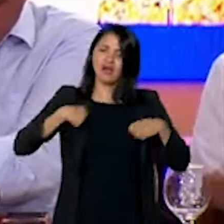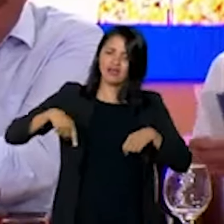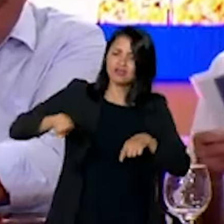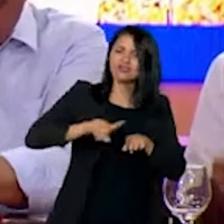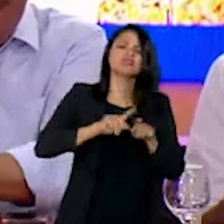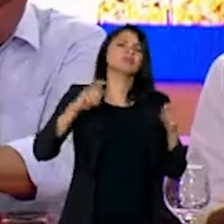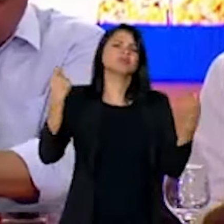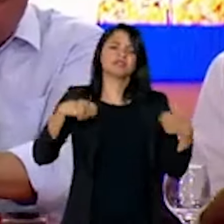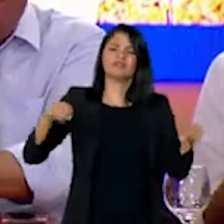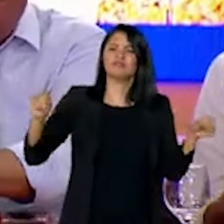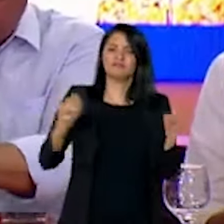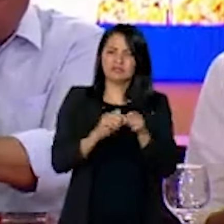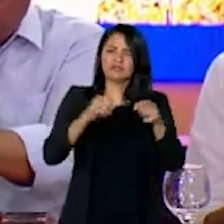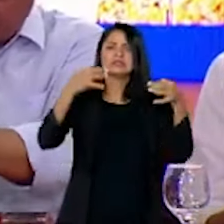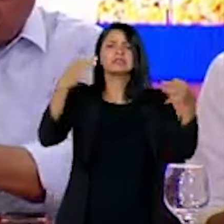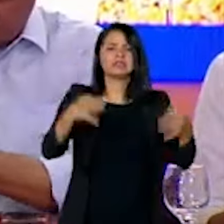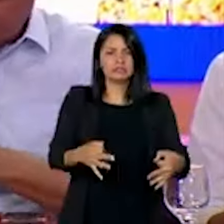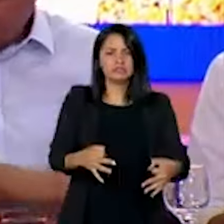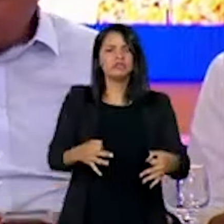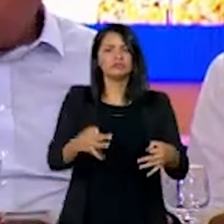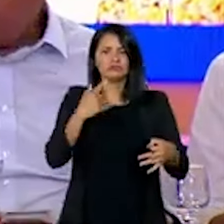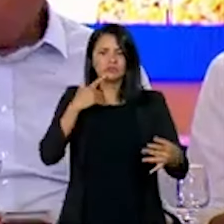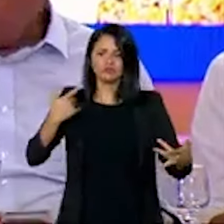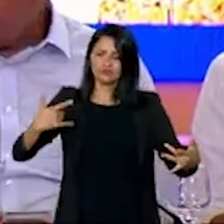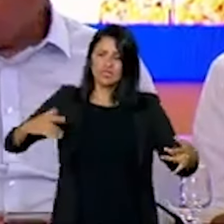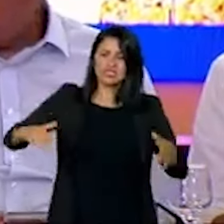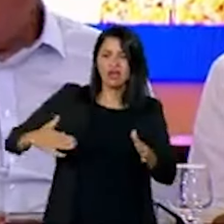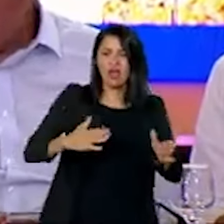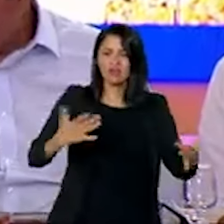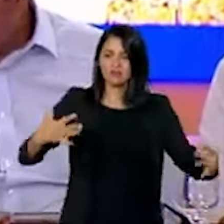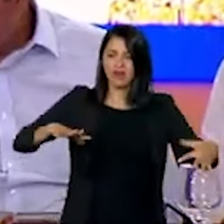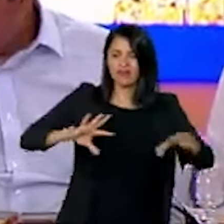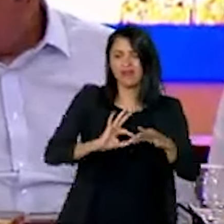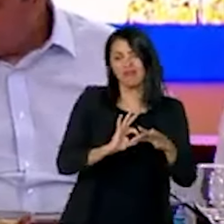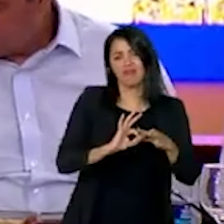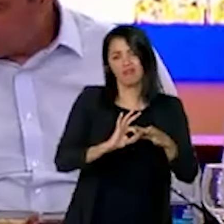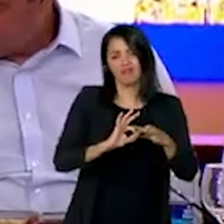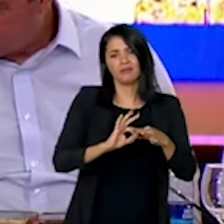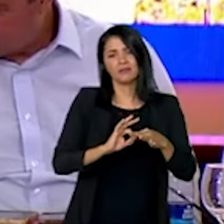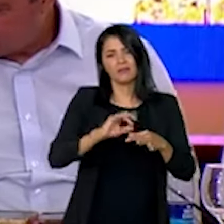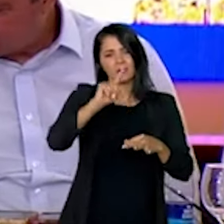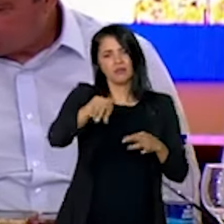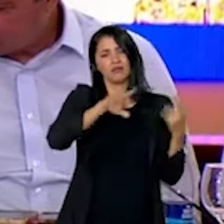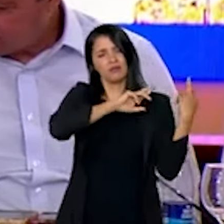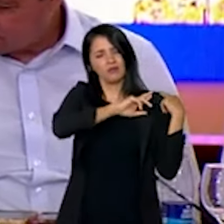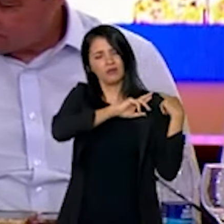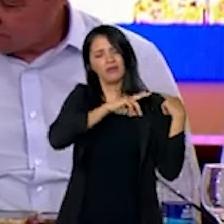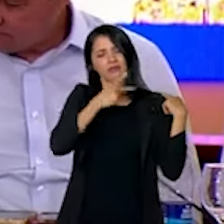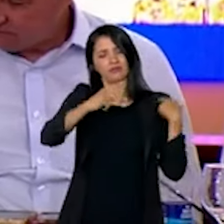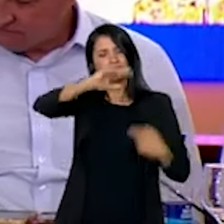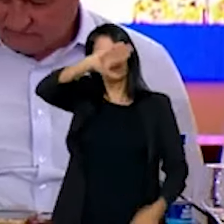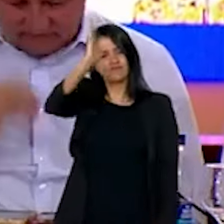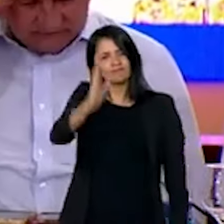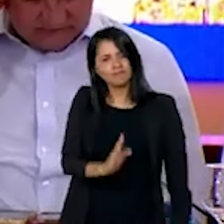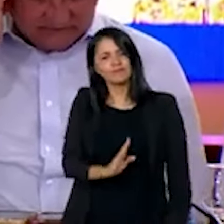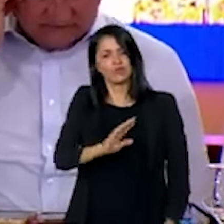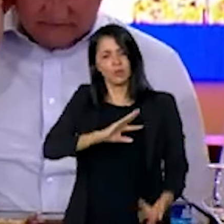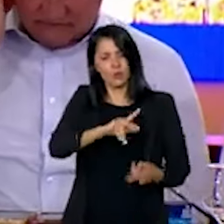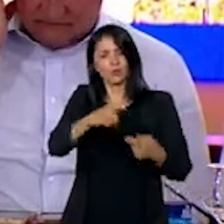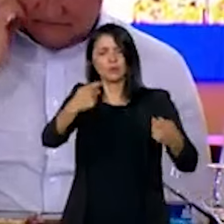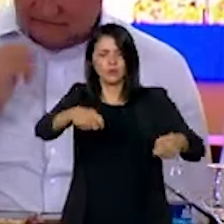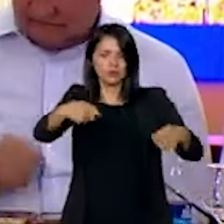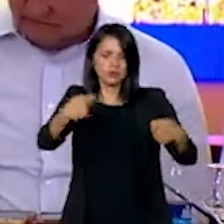faça definitivamente essa estrada, mas com a responsabilidade que o Brasil e que o mundo